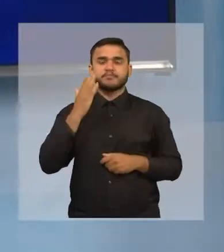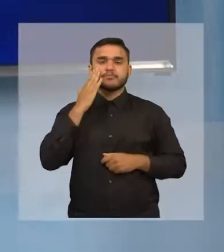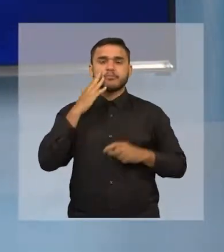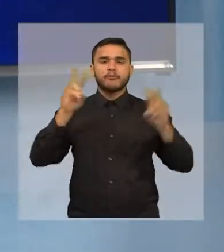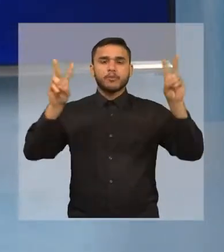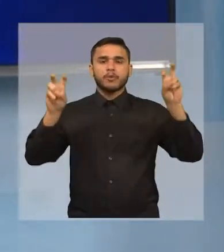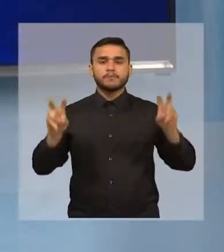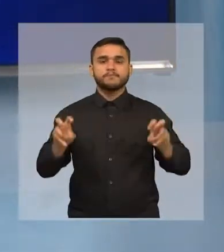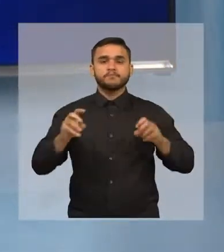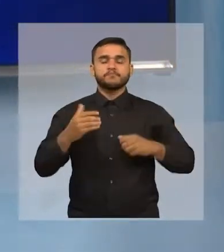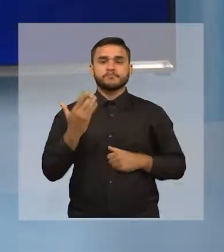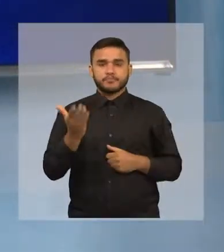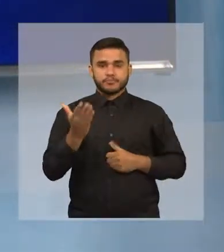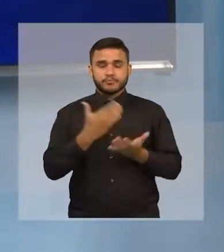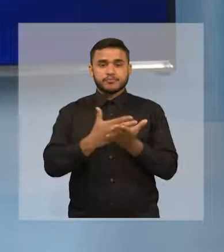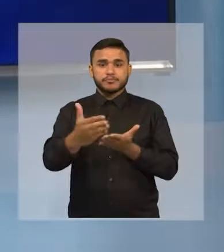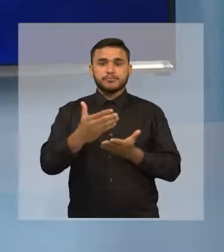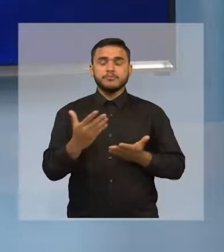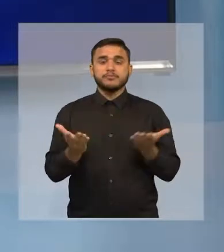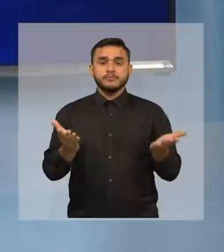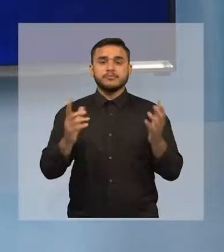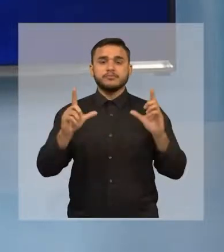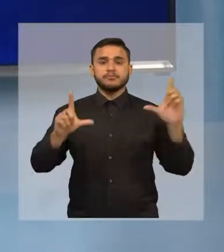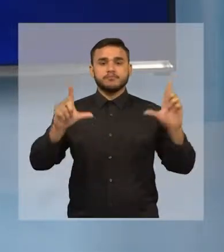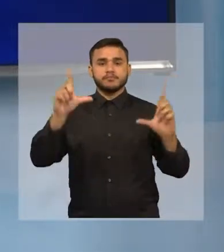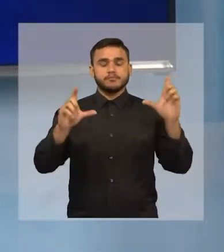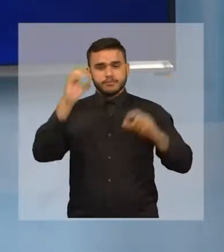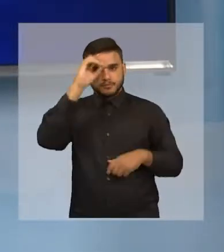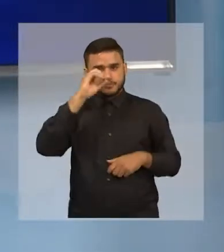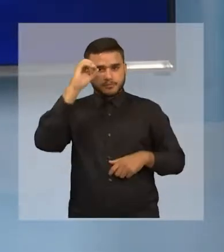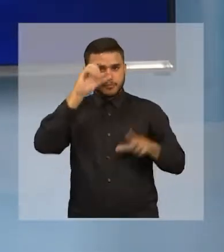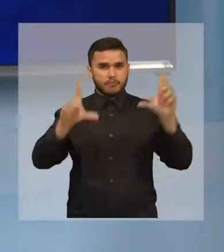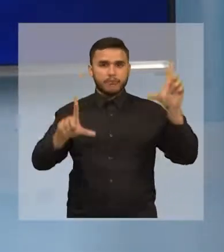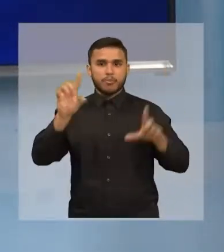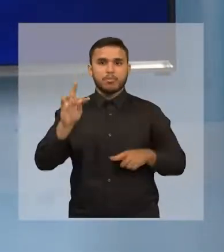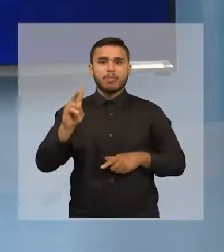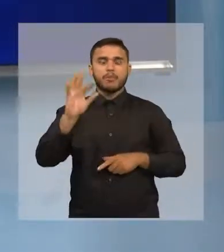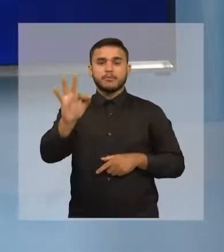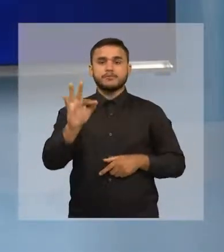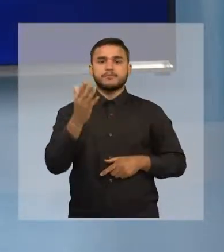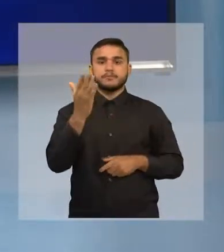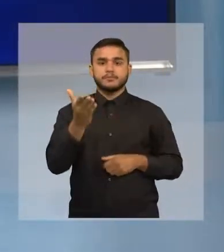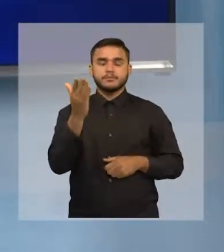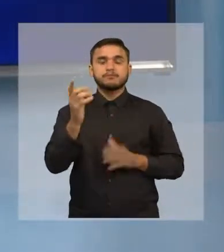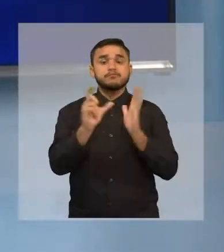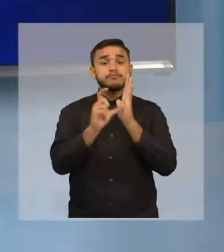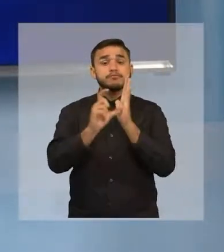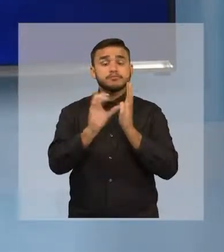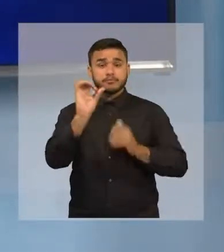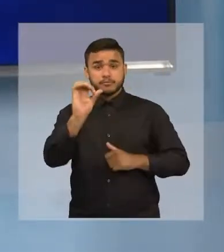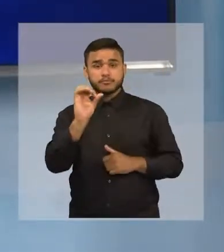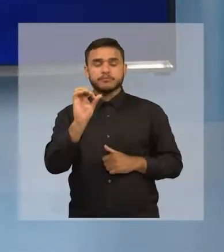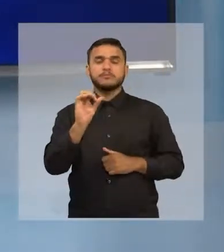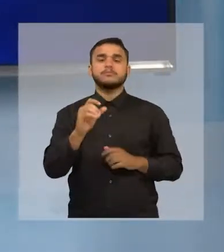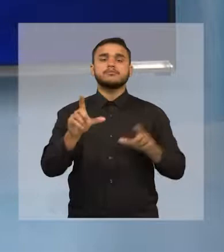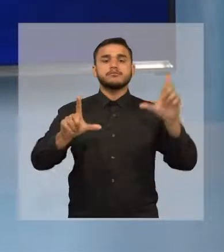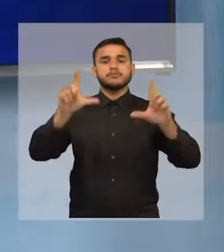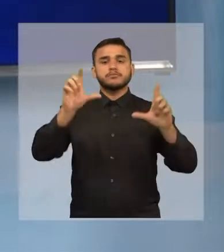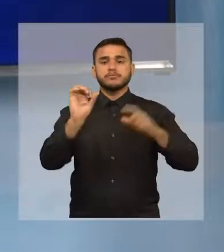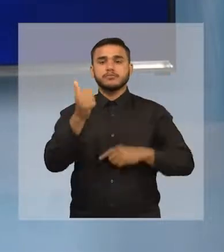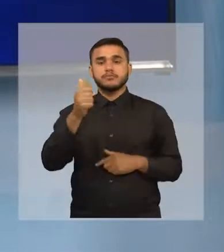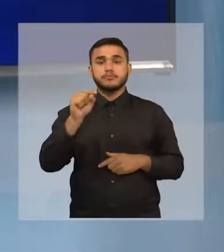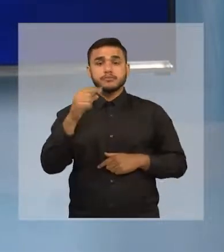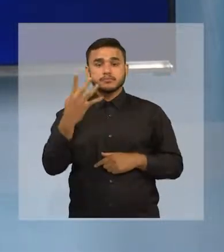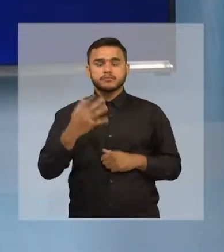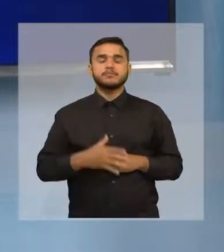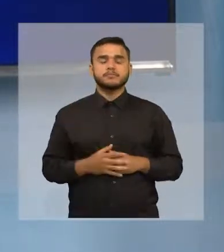outros assuntos que nós estamos iniciando mais uma edição do programa Observatório pela TV Fortaleza, canal 6 da Multiplay e 61.4